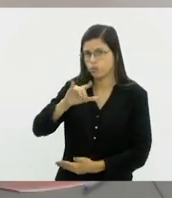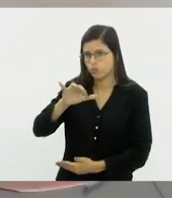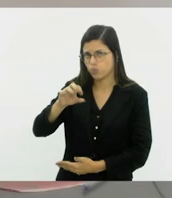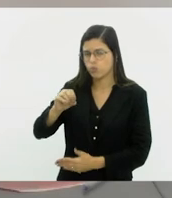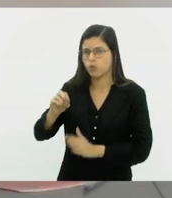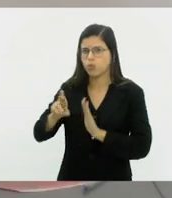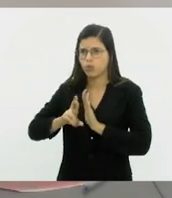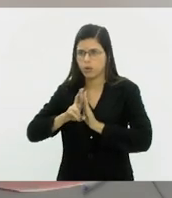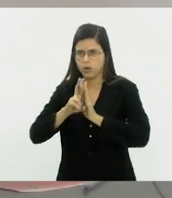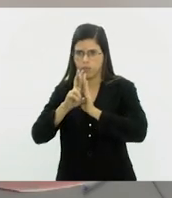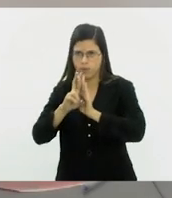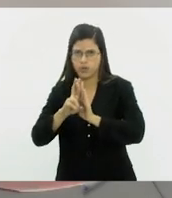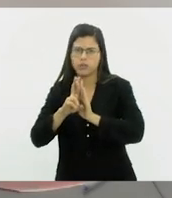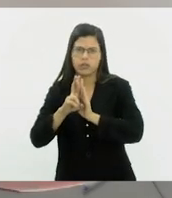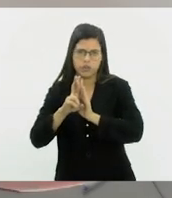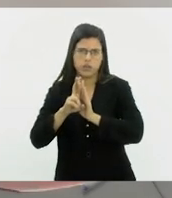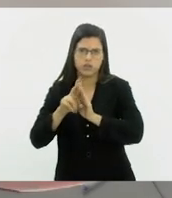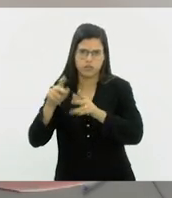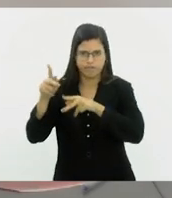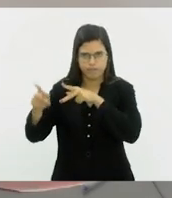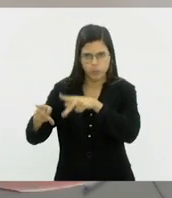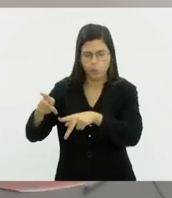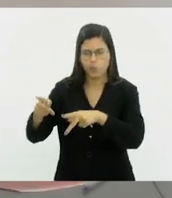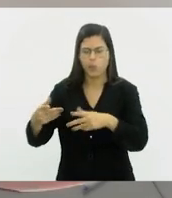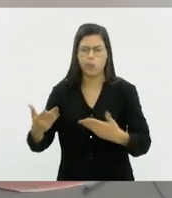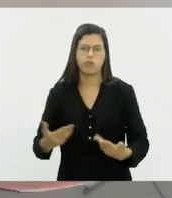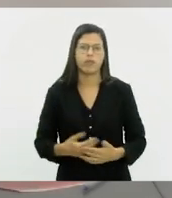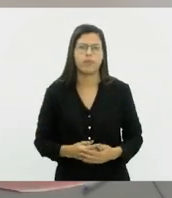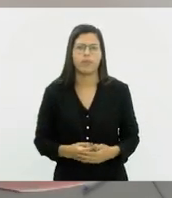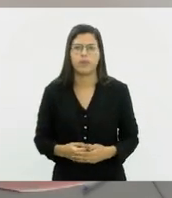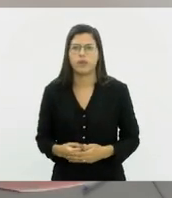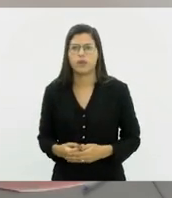representante da sociedade civil também